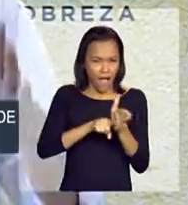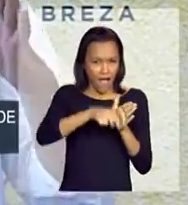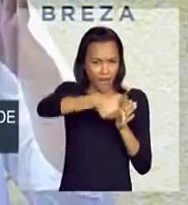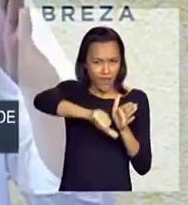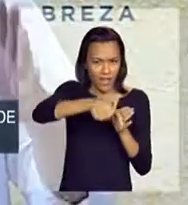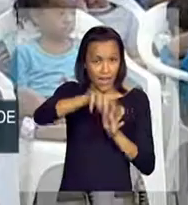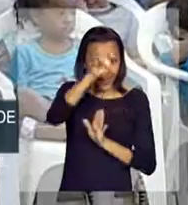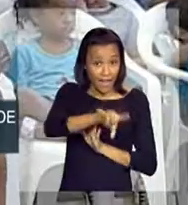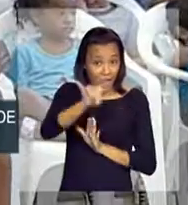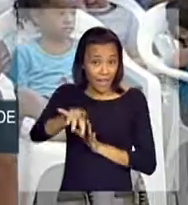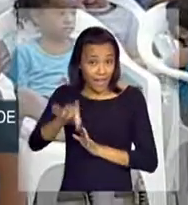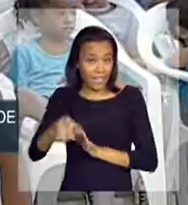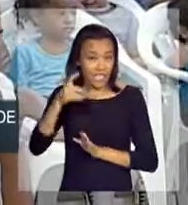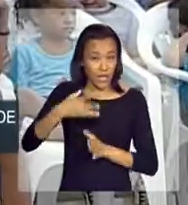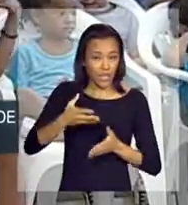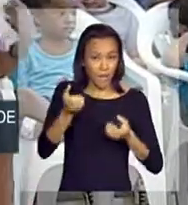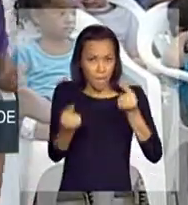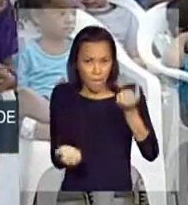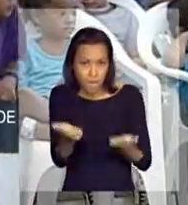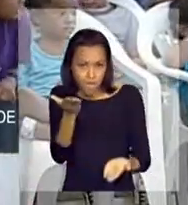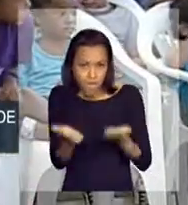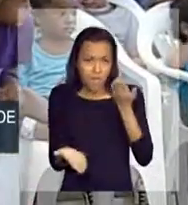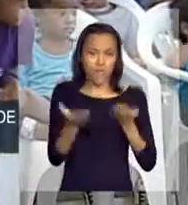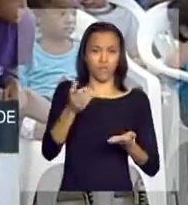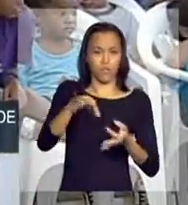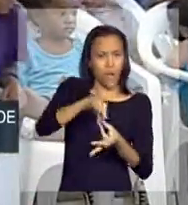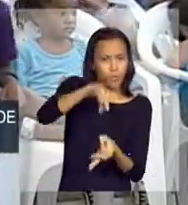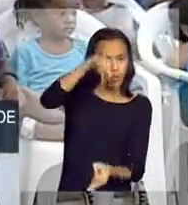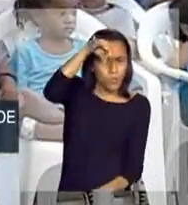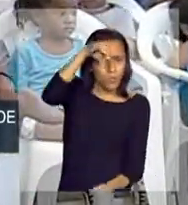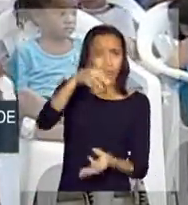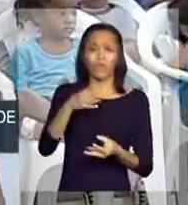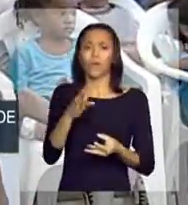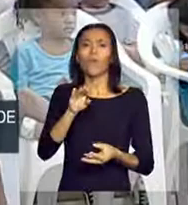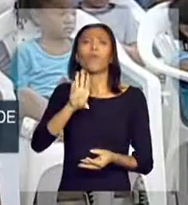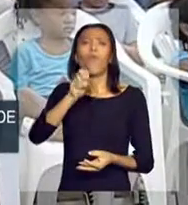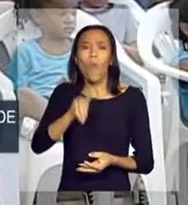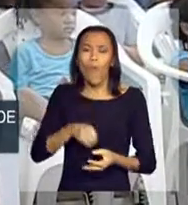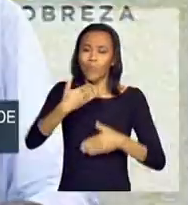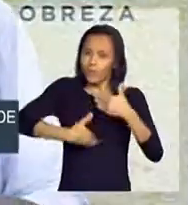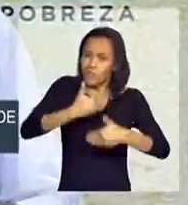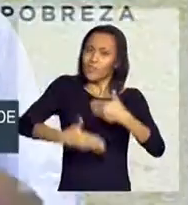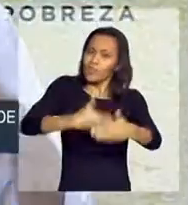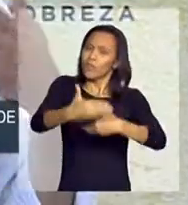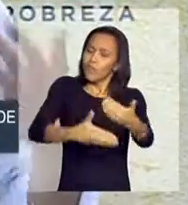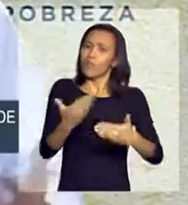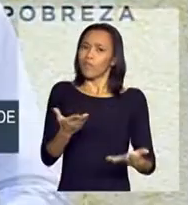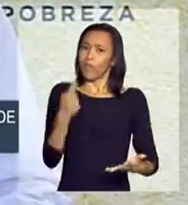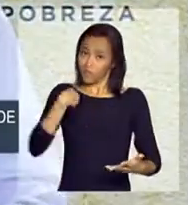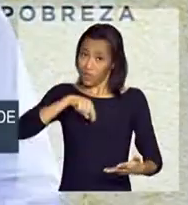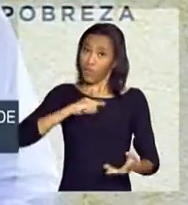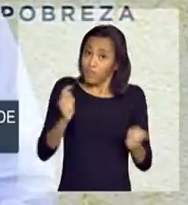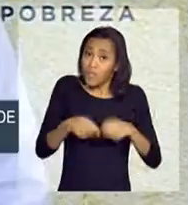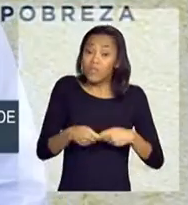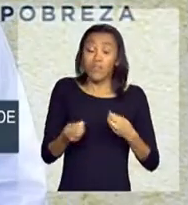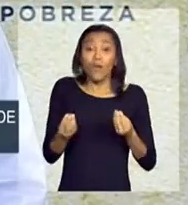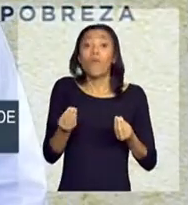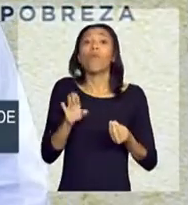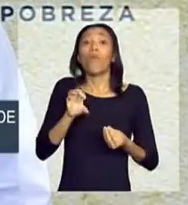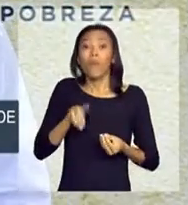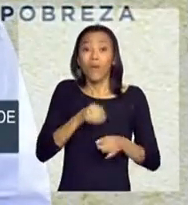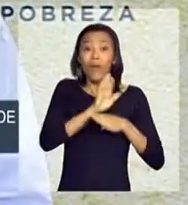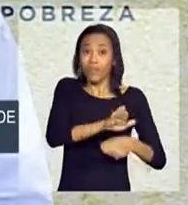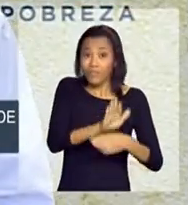uma das crianças como é que elas estão com peso com altura como é que tá o desenvolvimento é dá para ver o que a gente pode fazer para ajudar